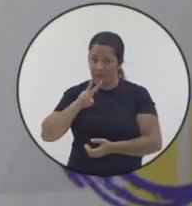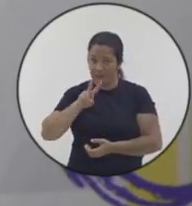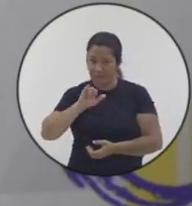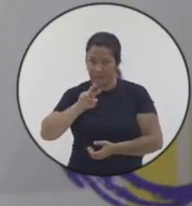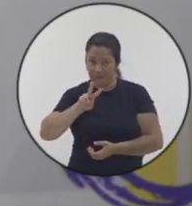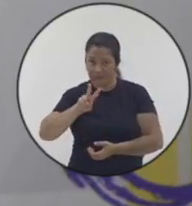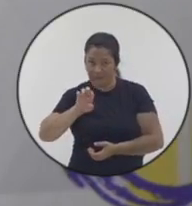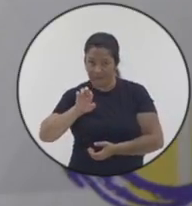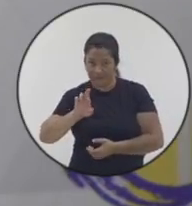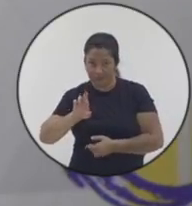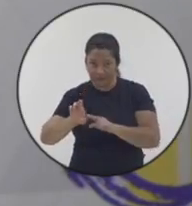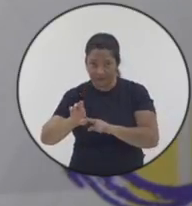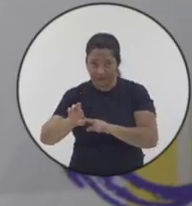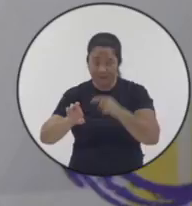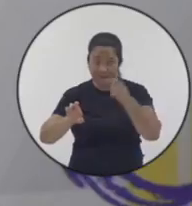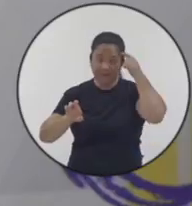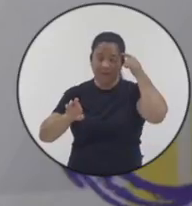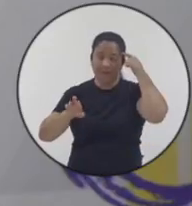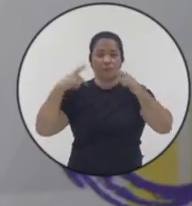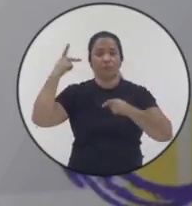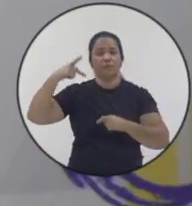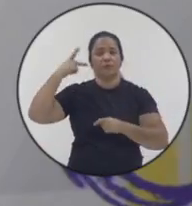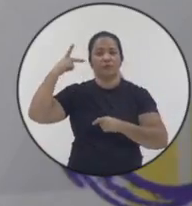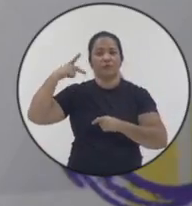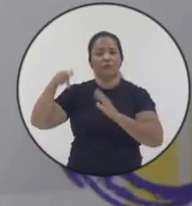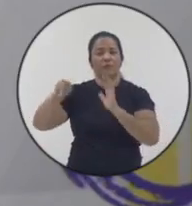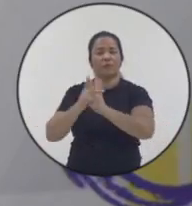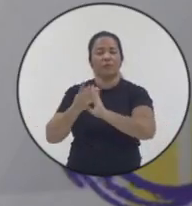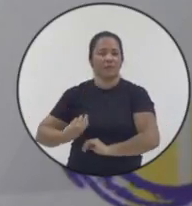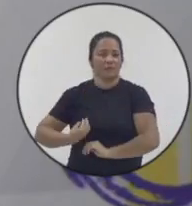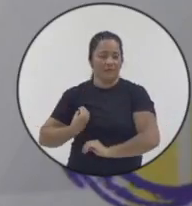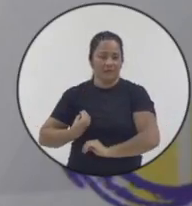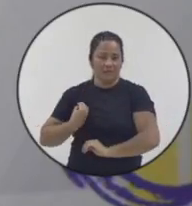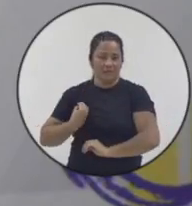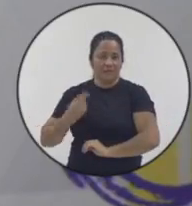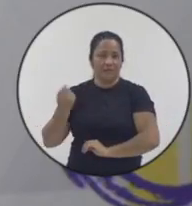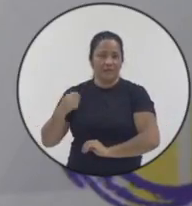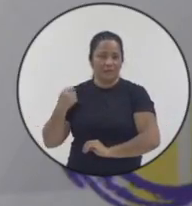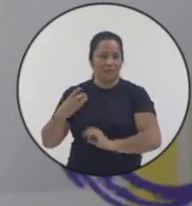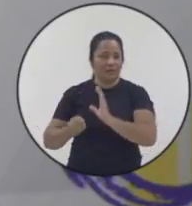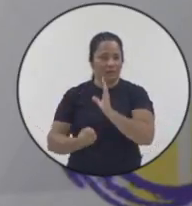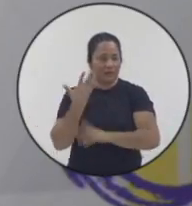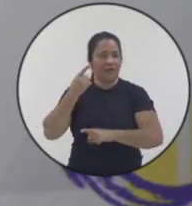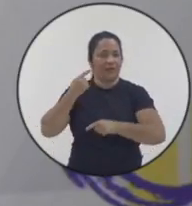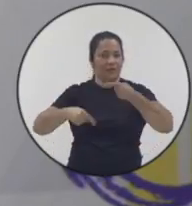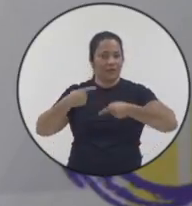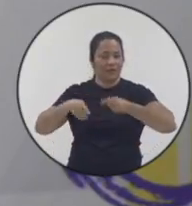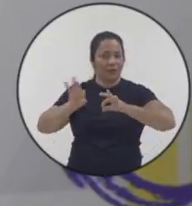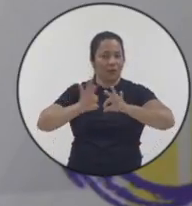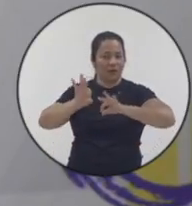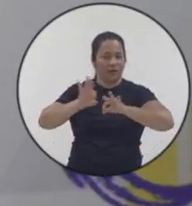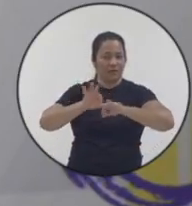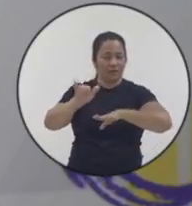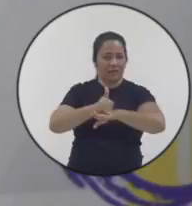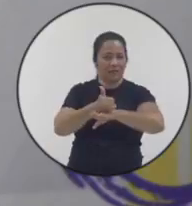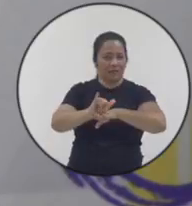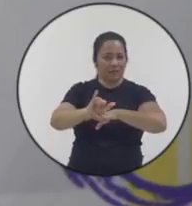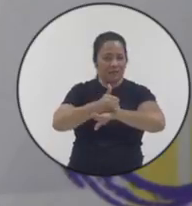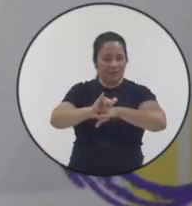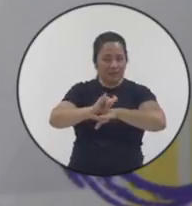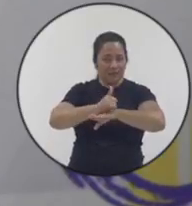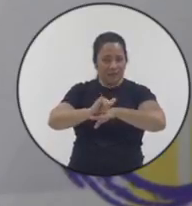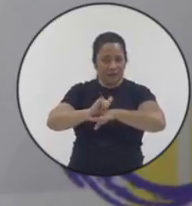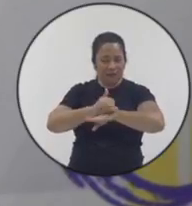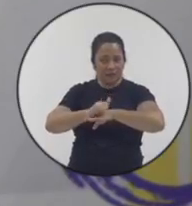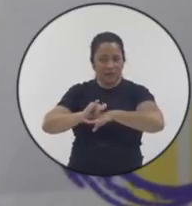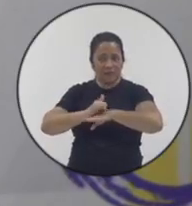ainda está pensando políticas de sobrevivência, a gente ainda precisa também criar estratégias de mapeamento da violência. E aí um ponto também que